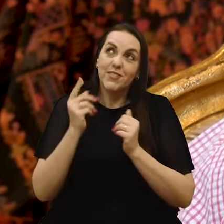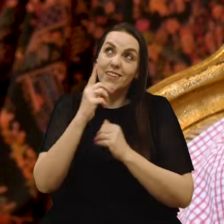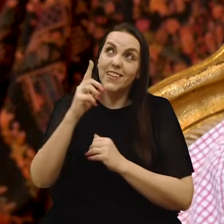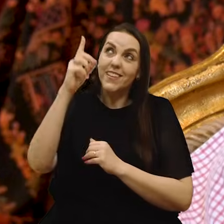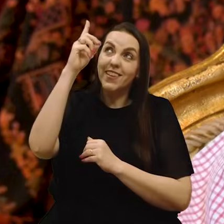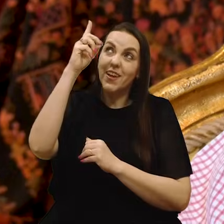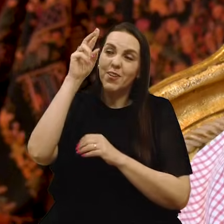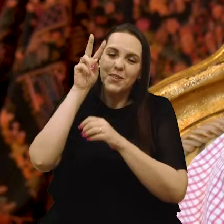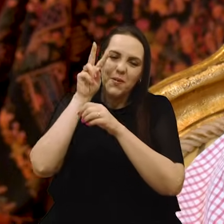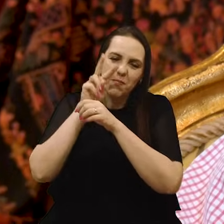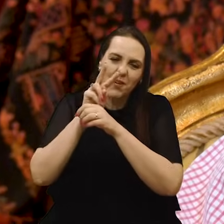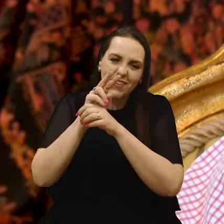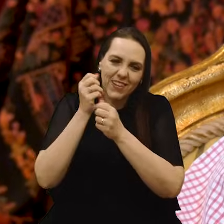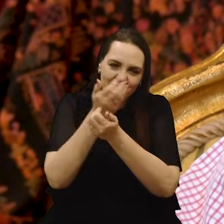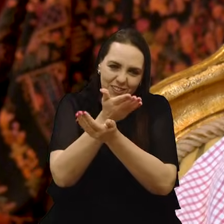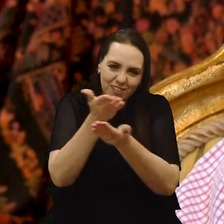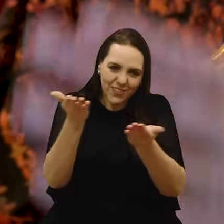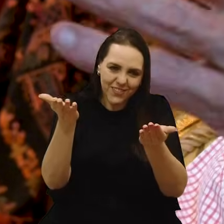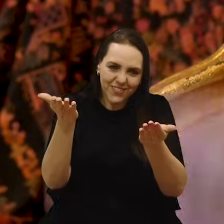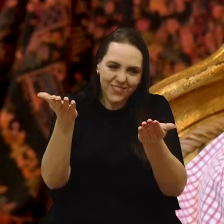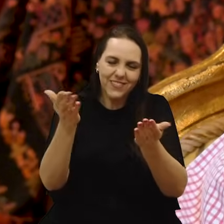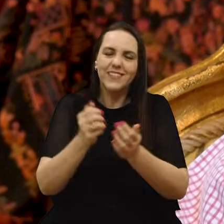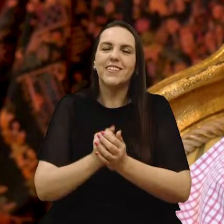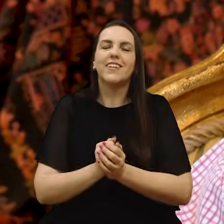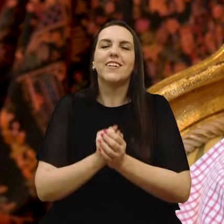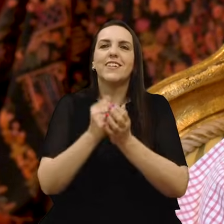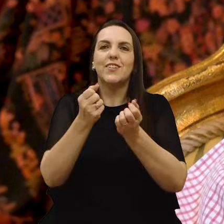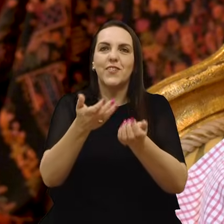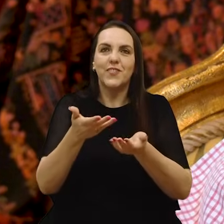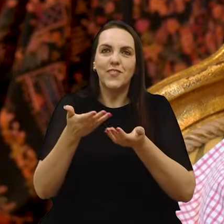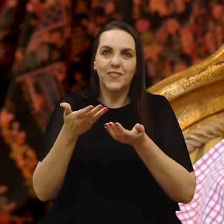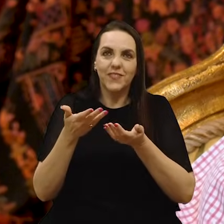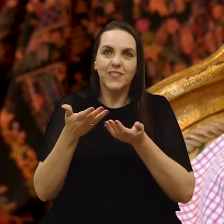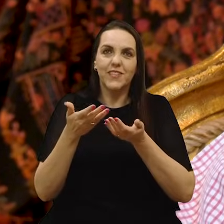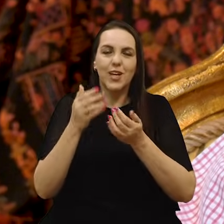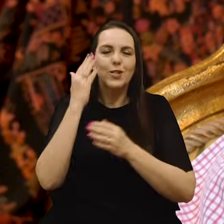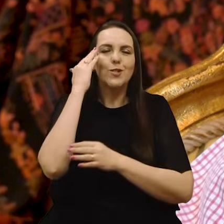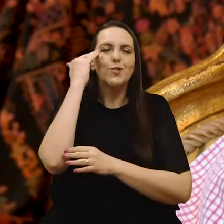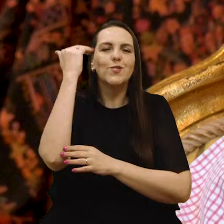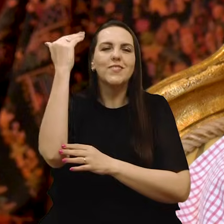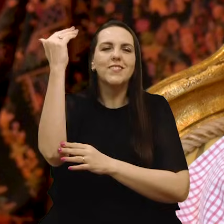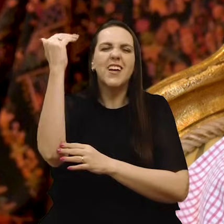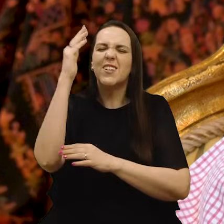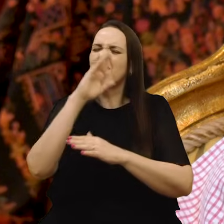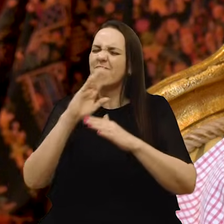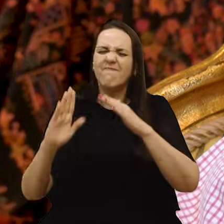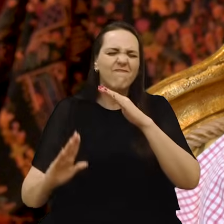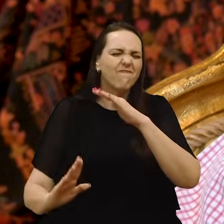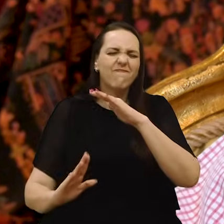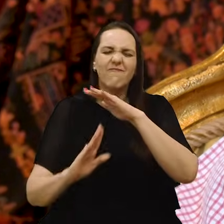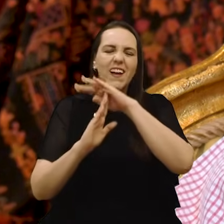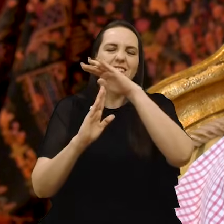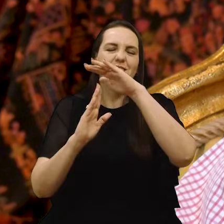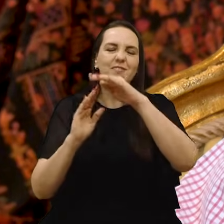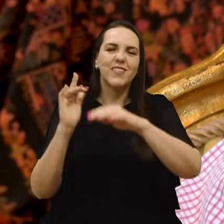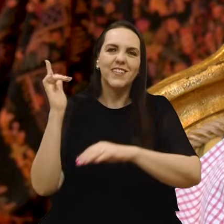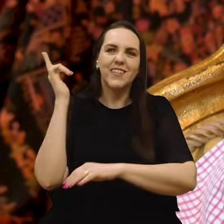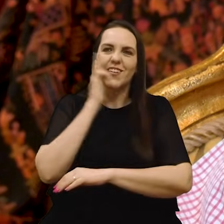e só peço a Deus que Deus proteja vocês todos e que traga a vocês